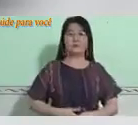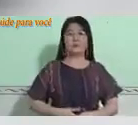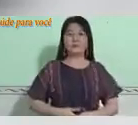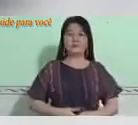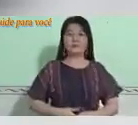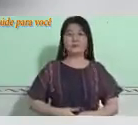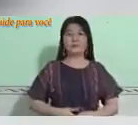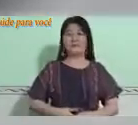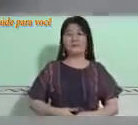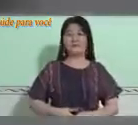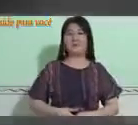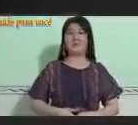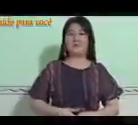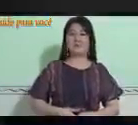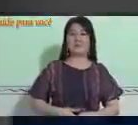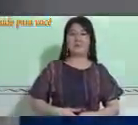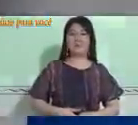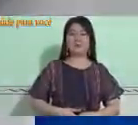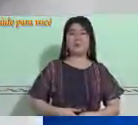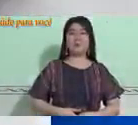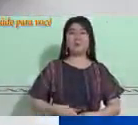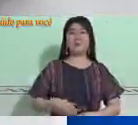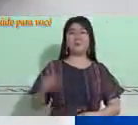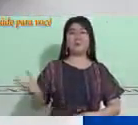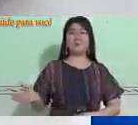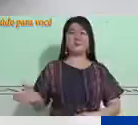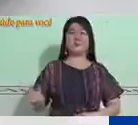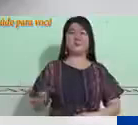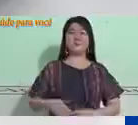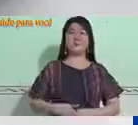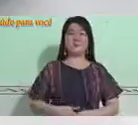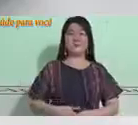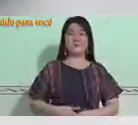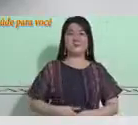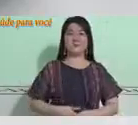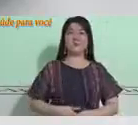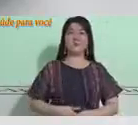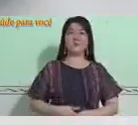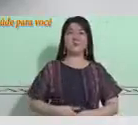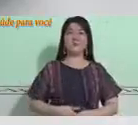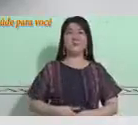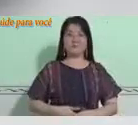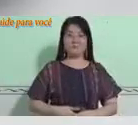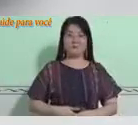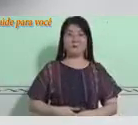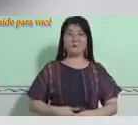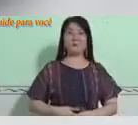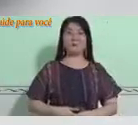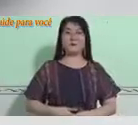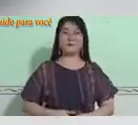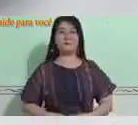Nestes casos, é comum que não surja dor, mas pode ser notada uma alteração na forma e dureza dos